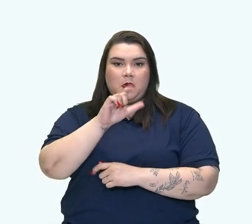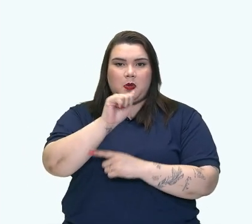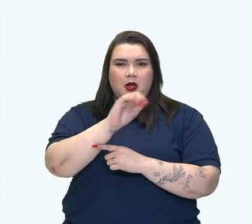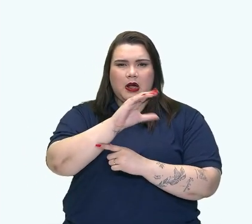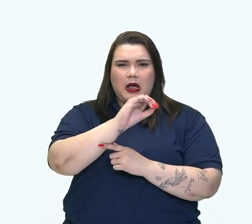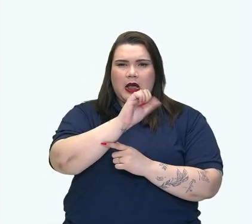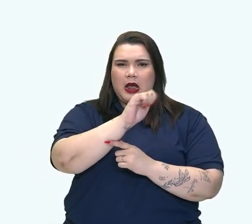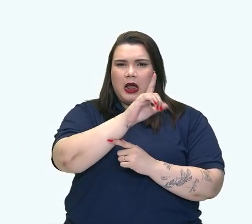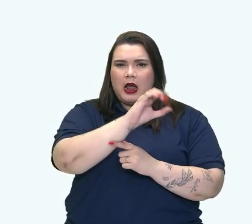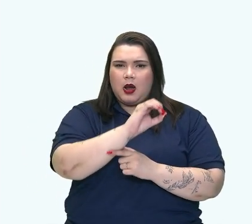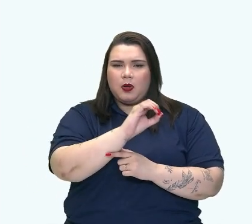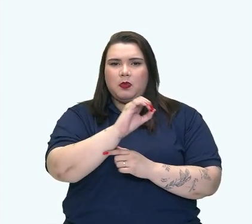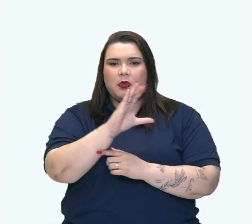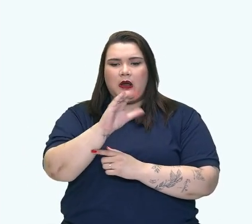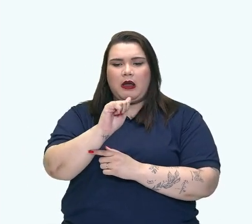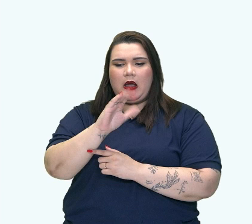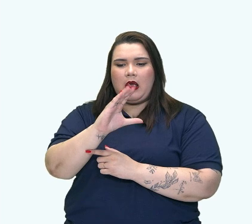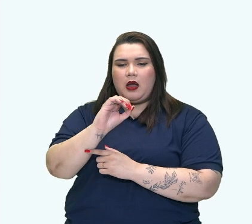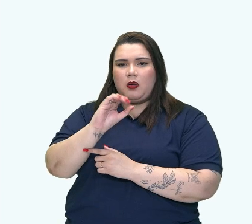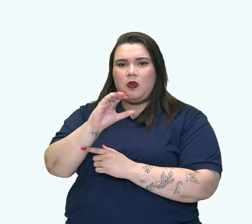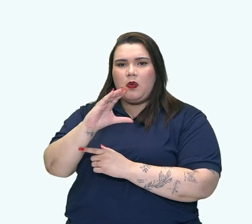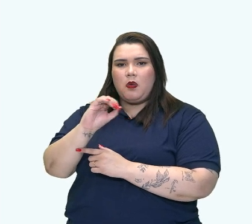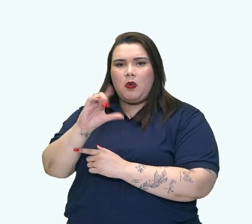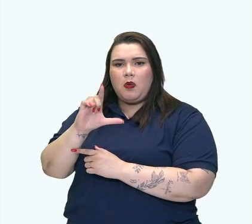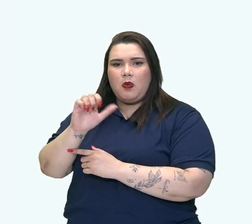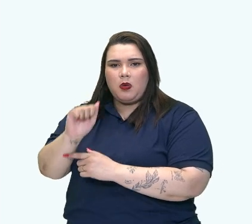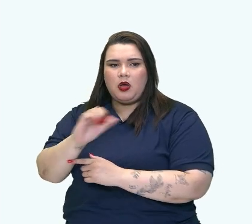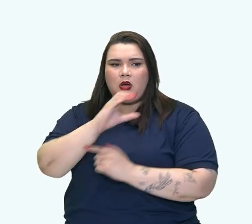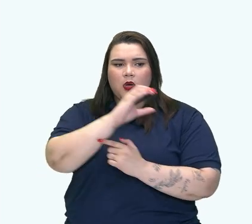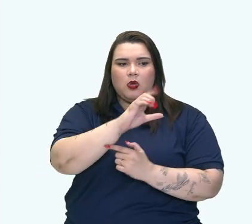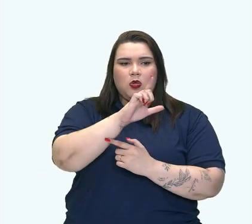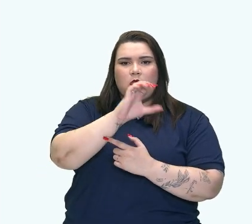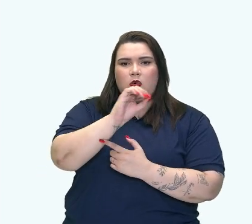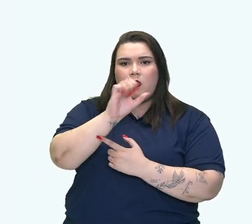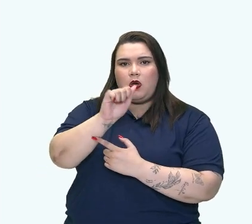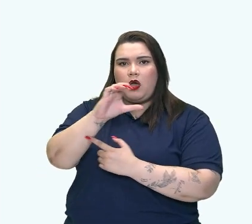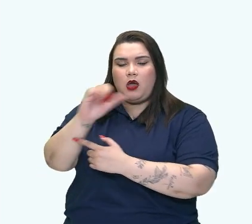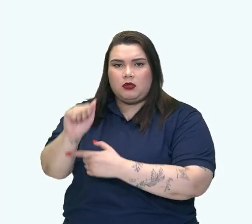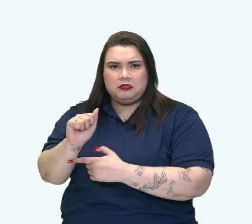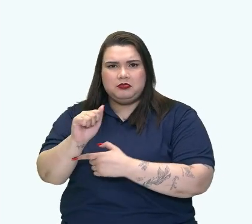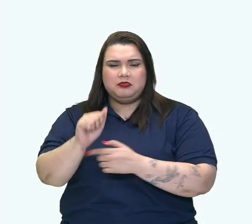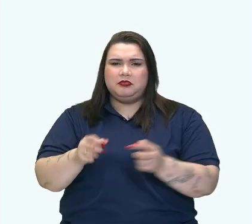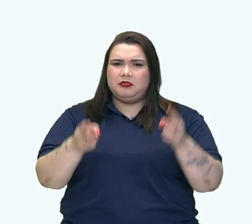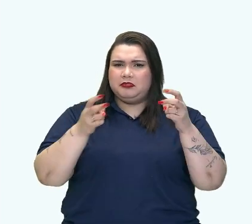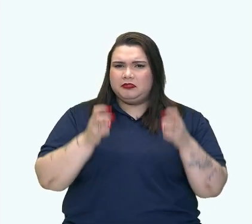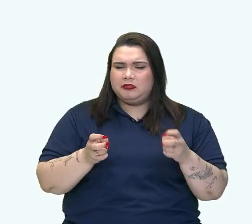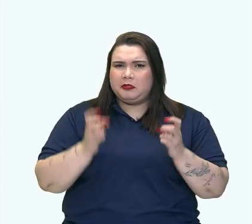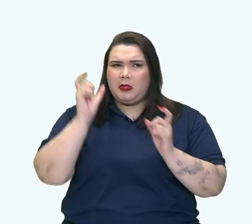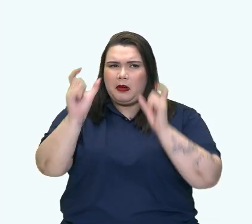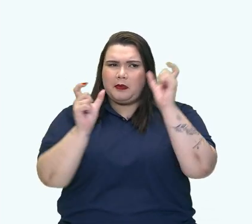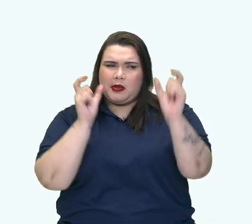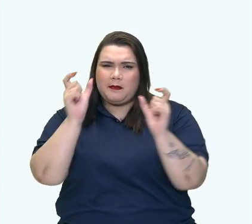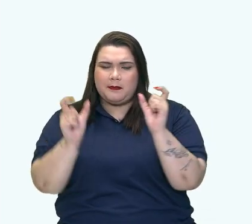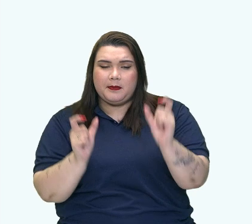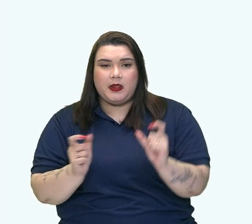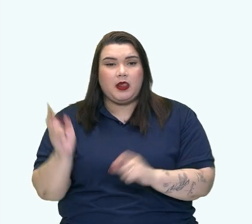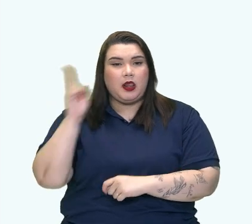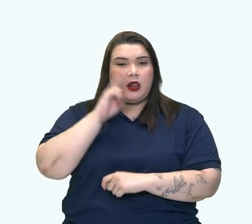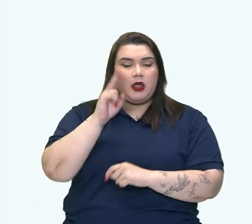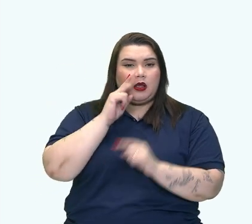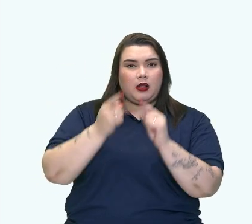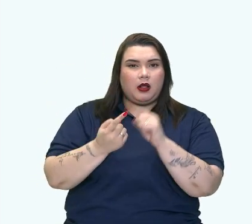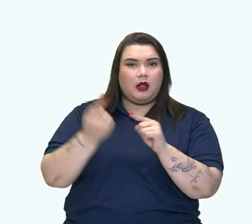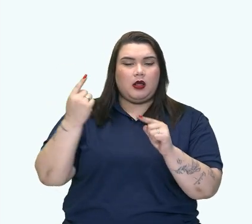cola, cloaca. E a ideia é trazer esse elemento. Lembram lá em A Hora da Estrela, quando